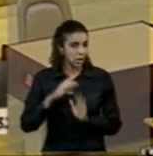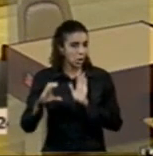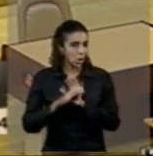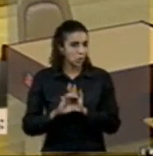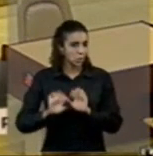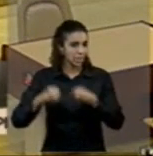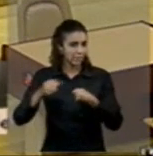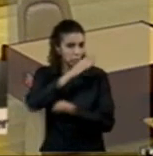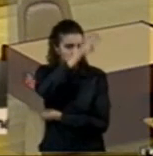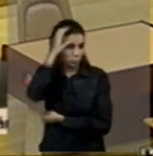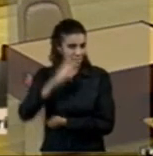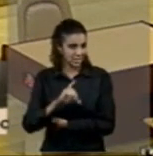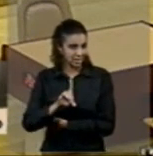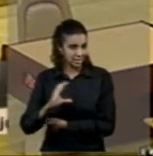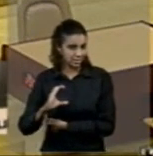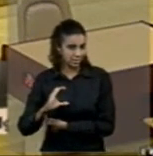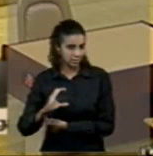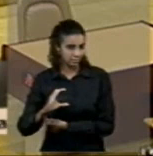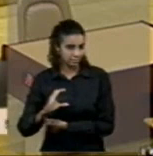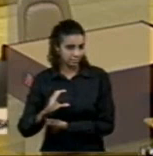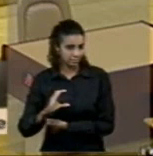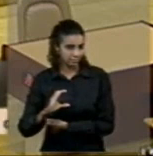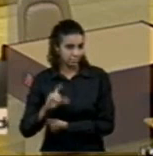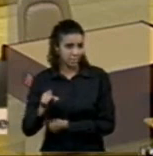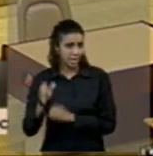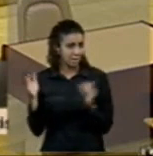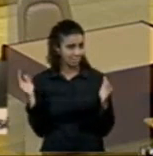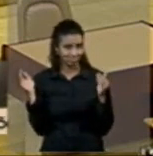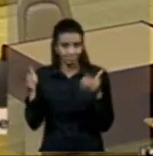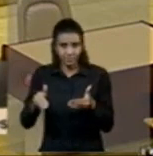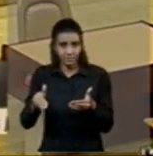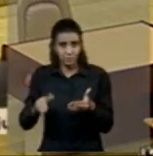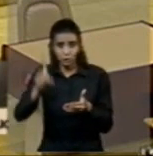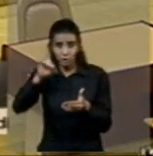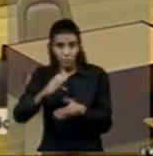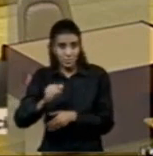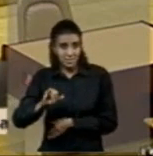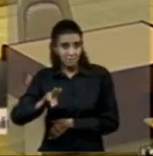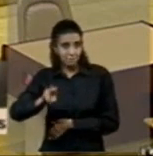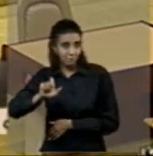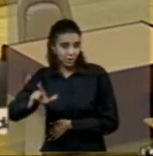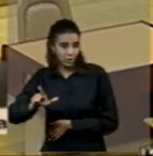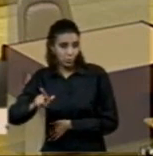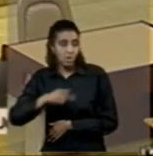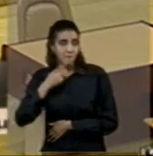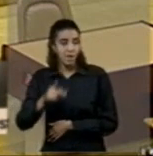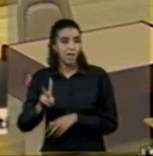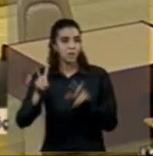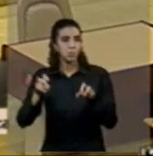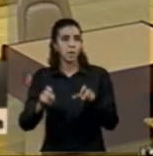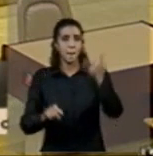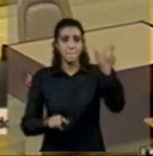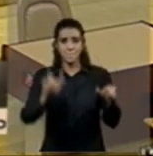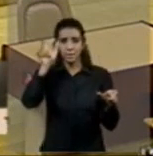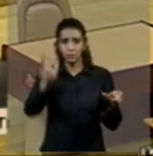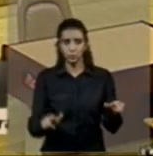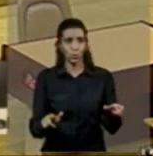Defesa do Consumidor, o seio do direito civil, tratando desigualmente os